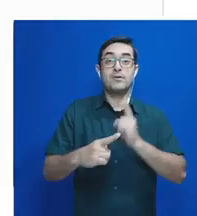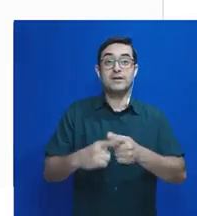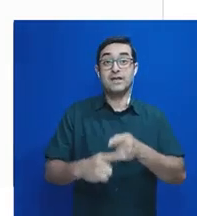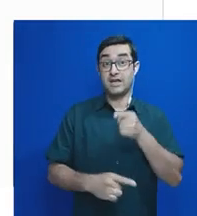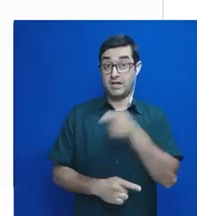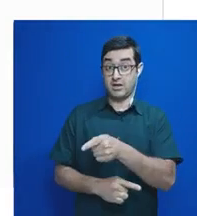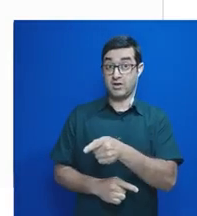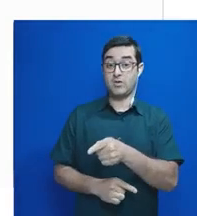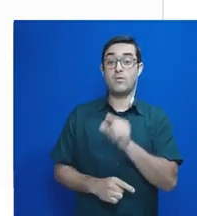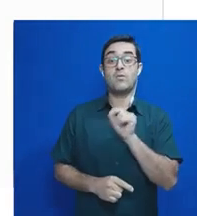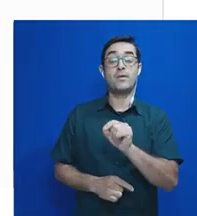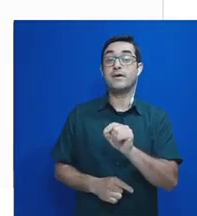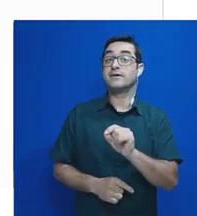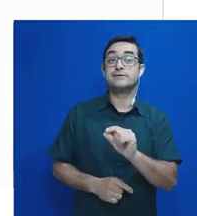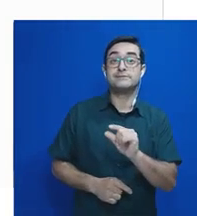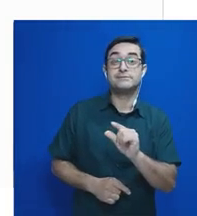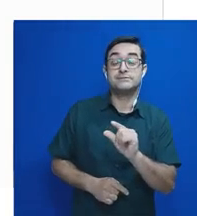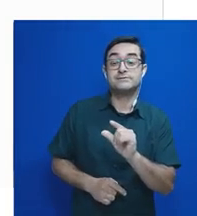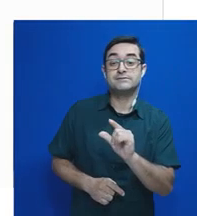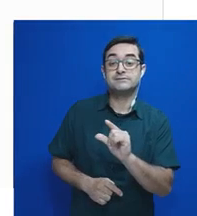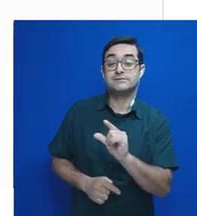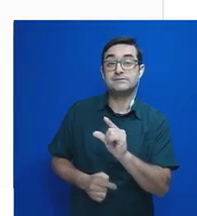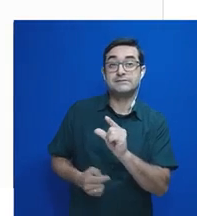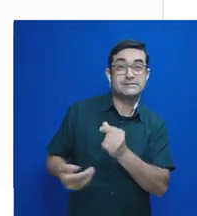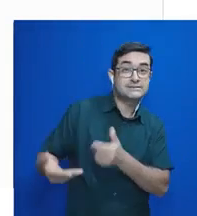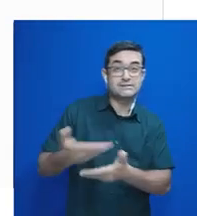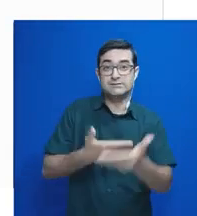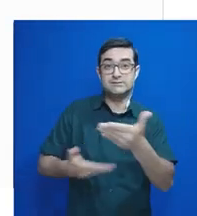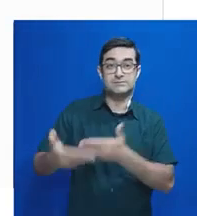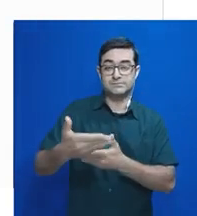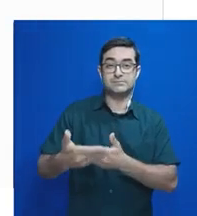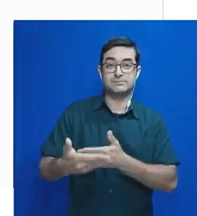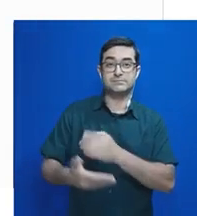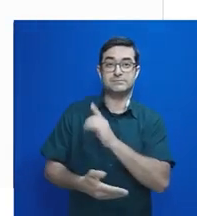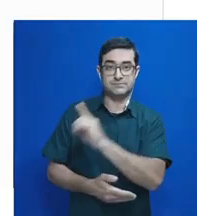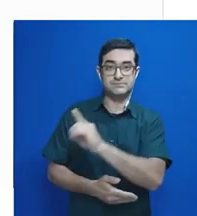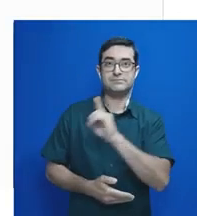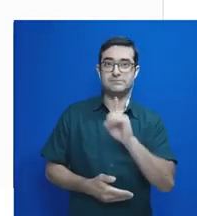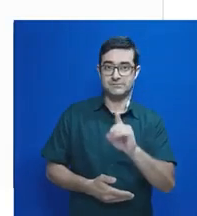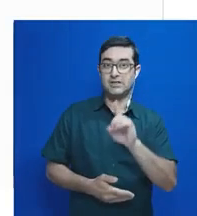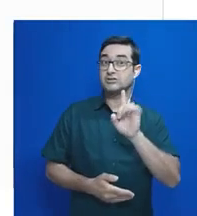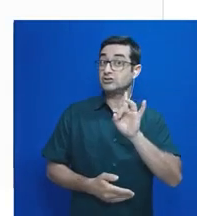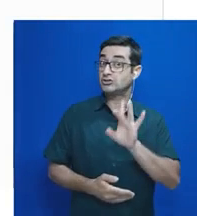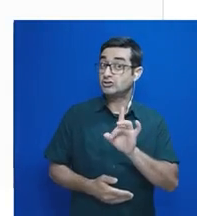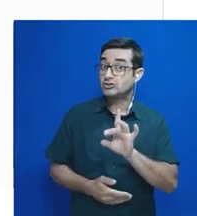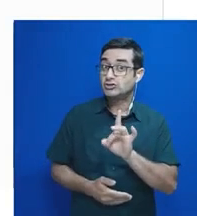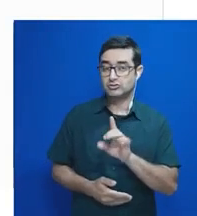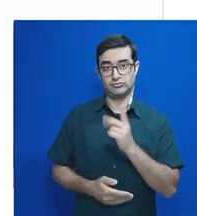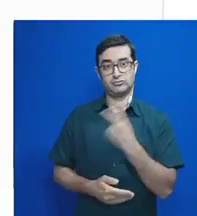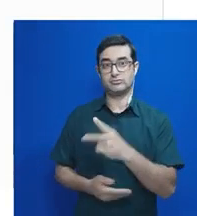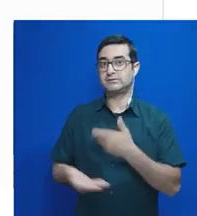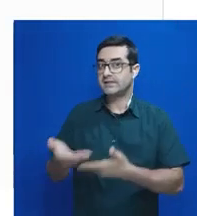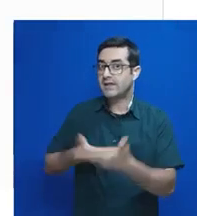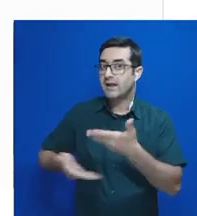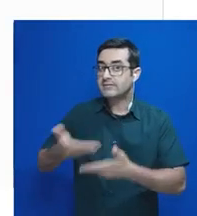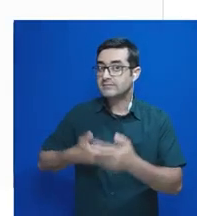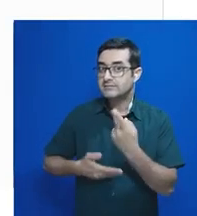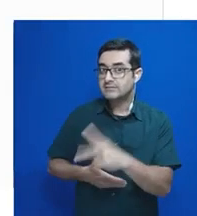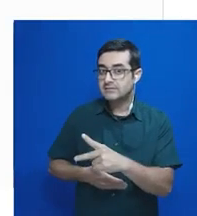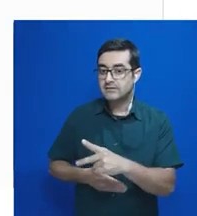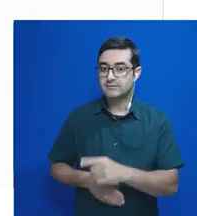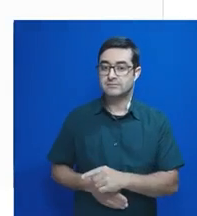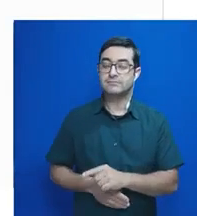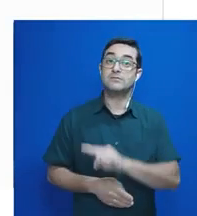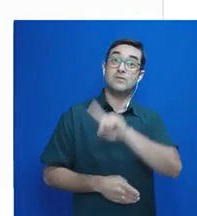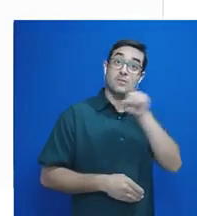não tenho, além de ter a interação dipolo-dipolo, que é só o que prevalece, neste caso aqui eu tenho